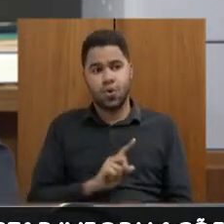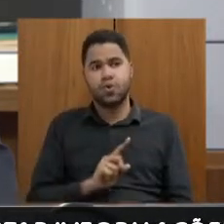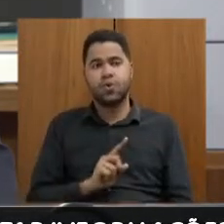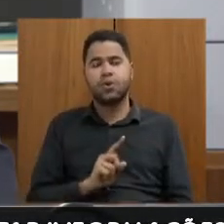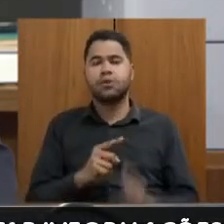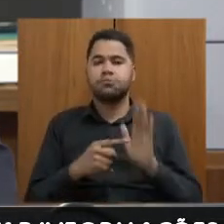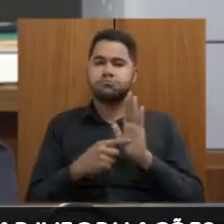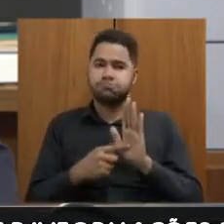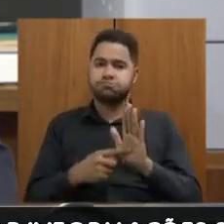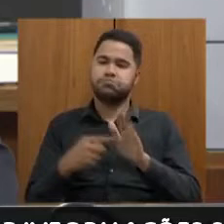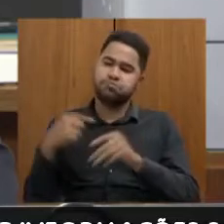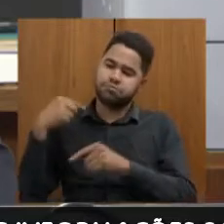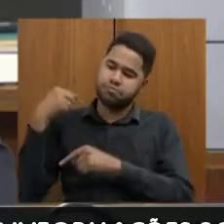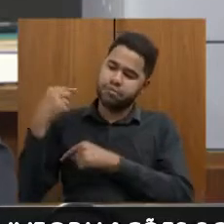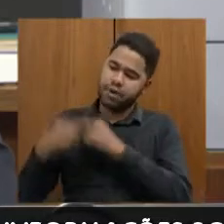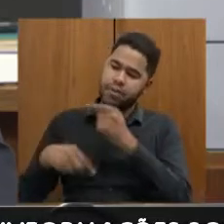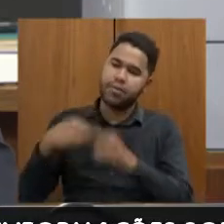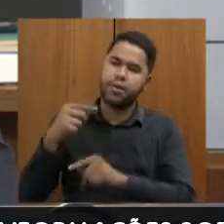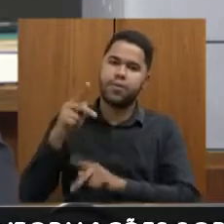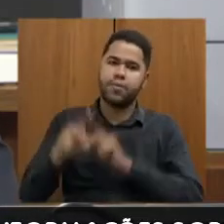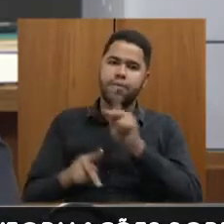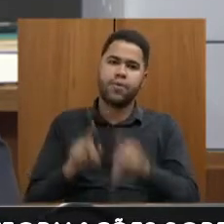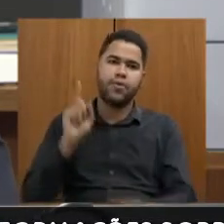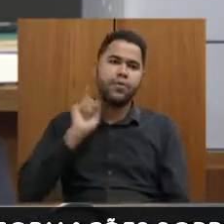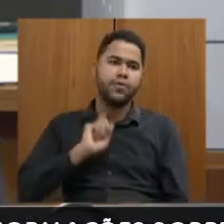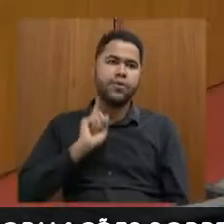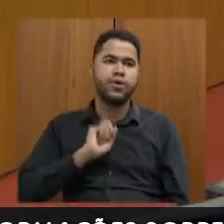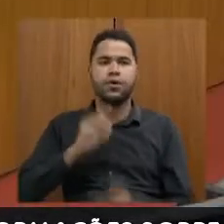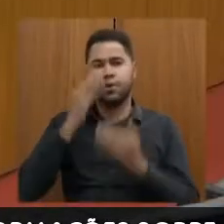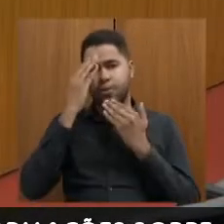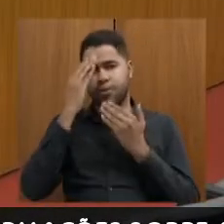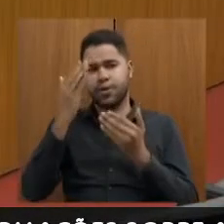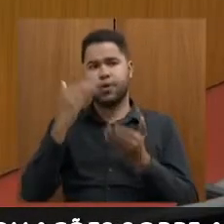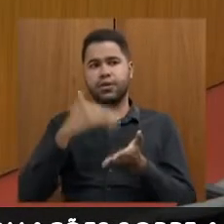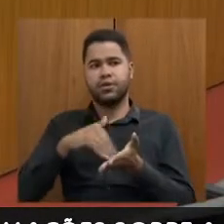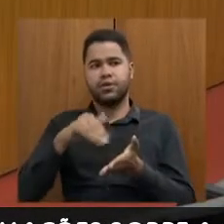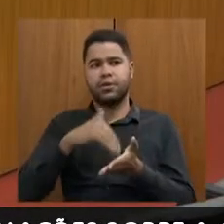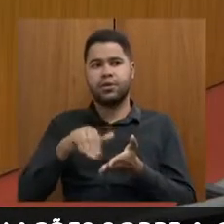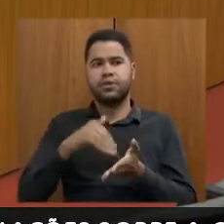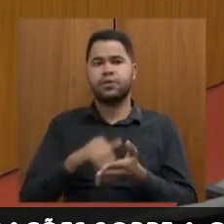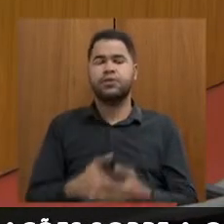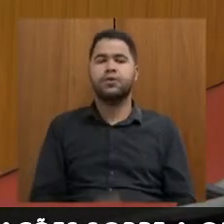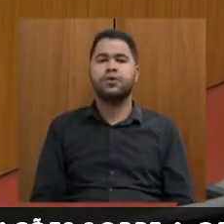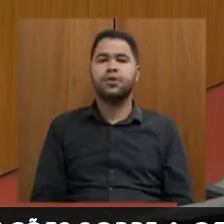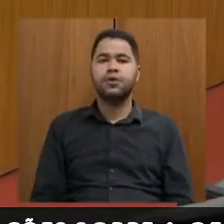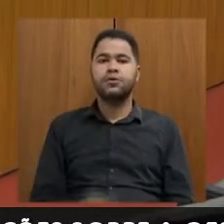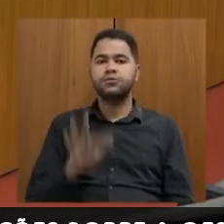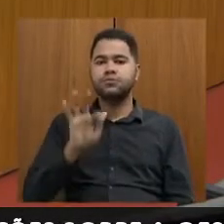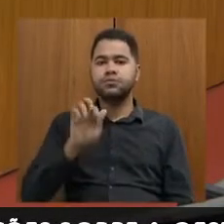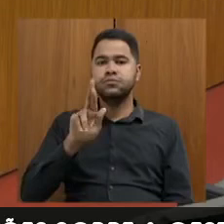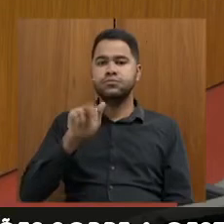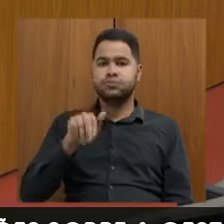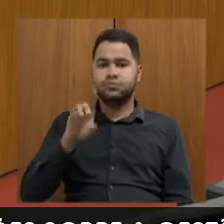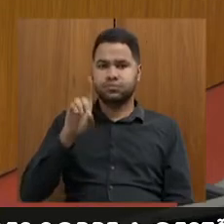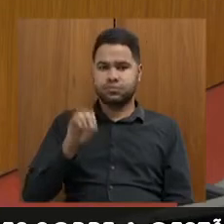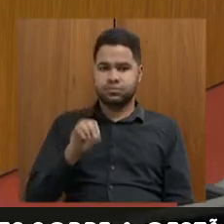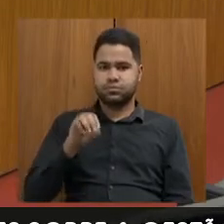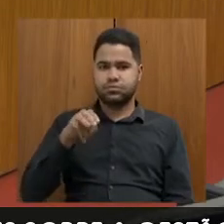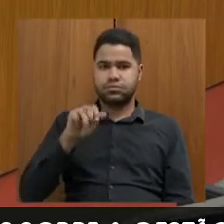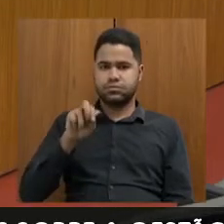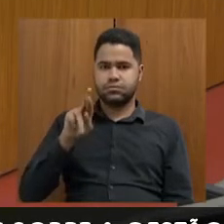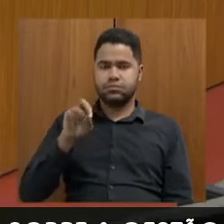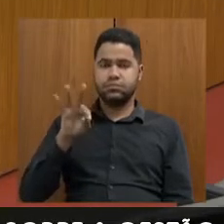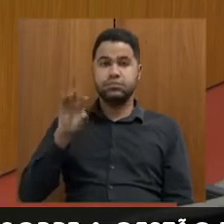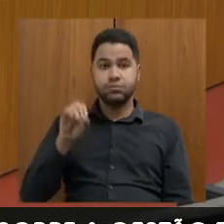um grande legado para o povo Mineiro Muito obrigado secretário pega tá marcado tem a palavra só